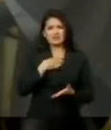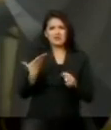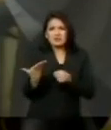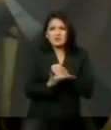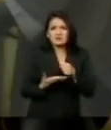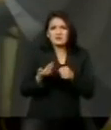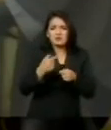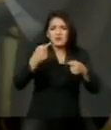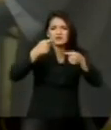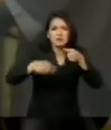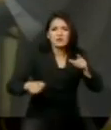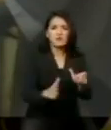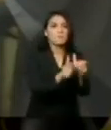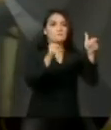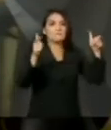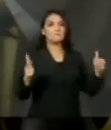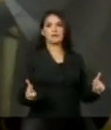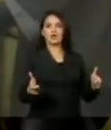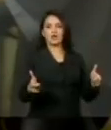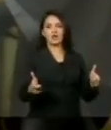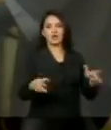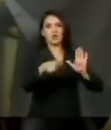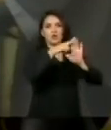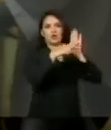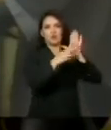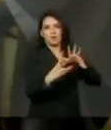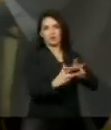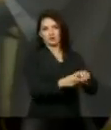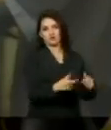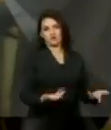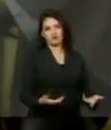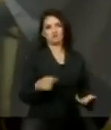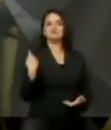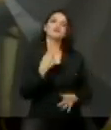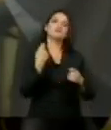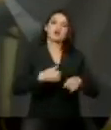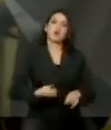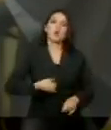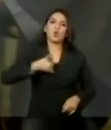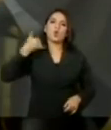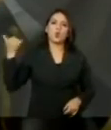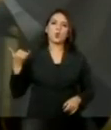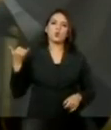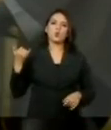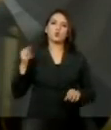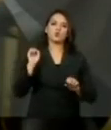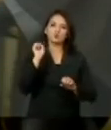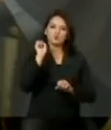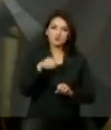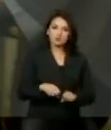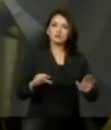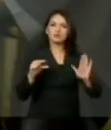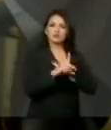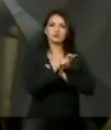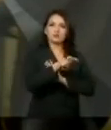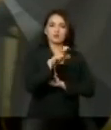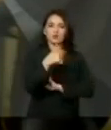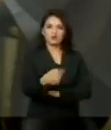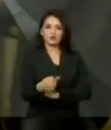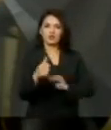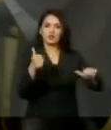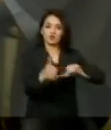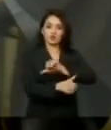com a maioria da disciplina normativa mundial eu acho que nós devemos ter orgulho do ensino 57 orgulho da transformação do artigo